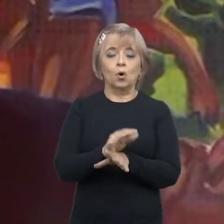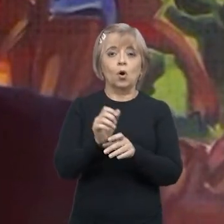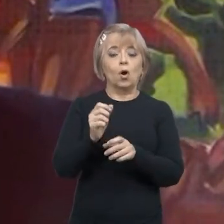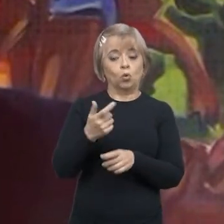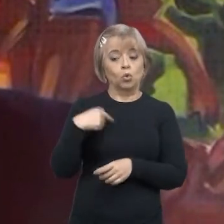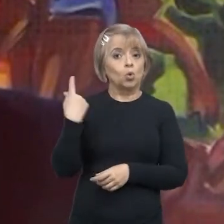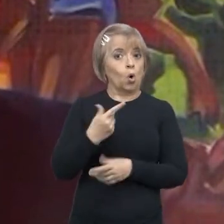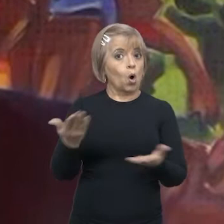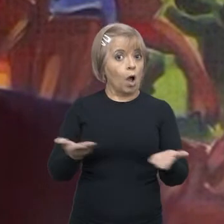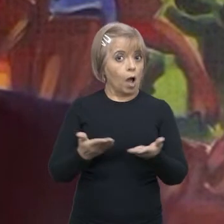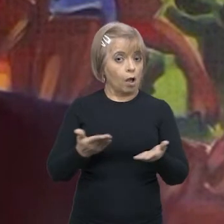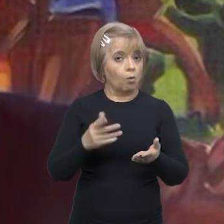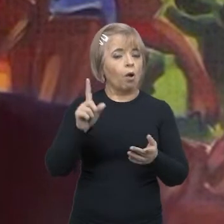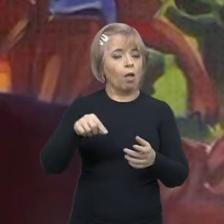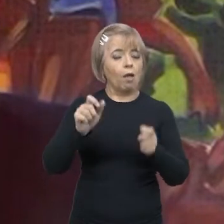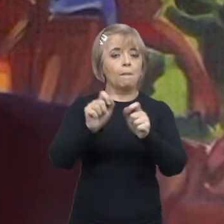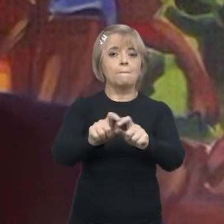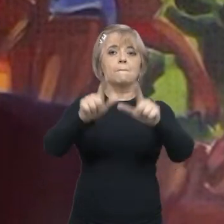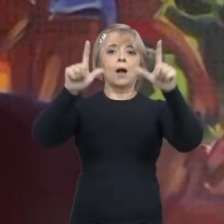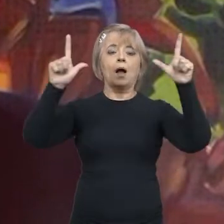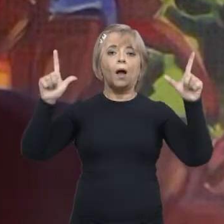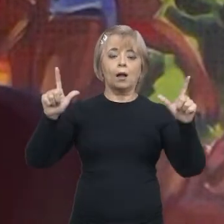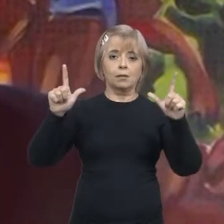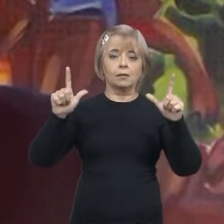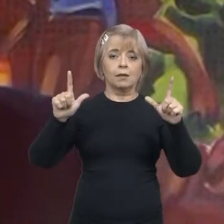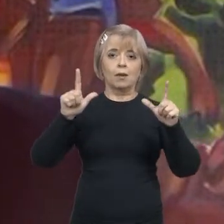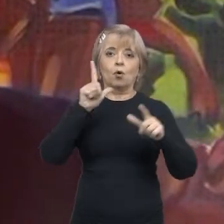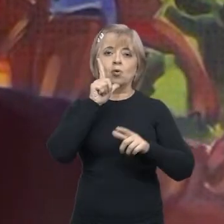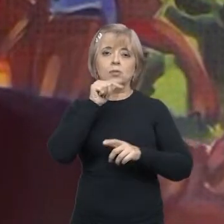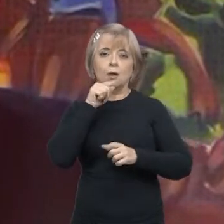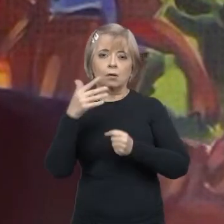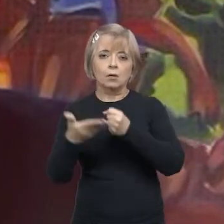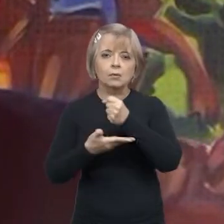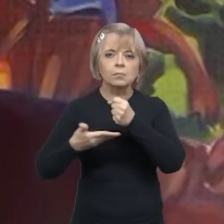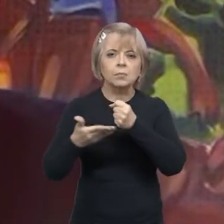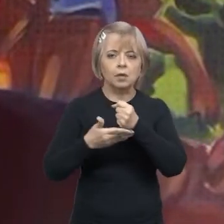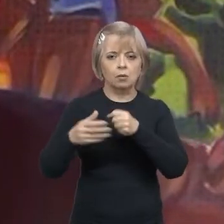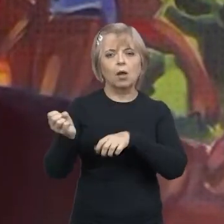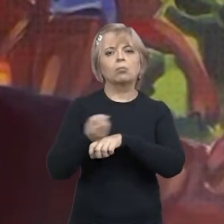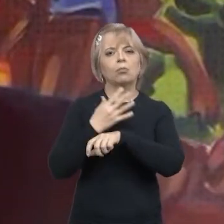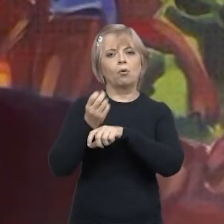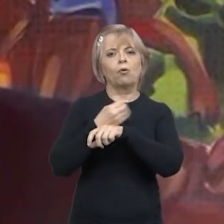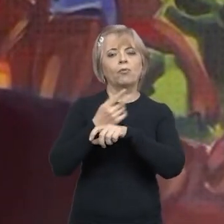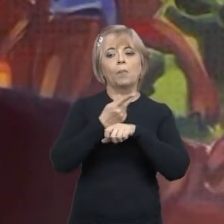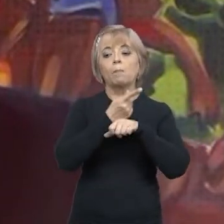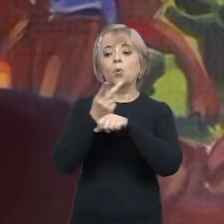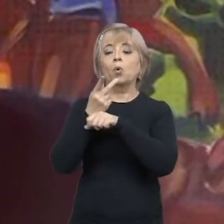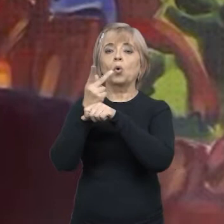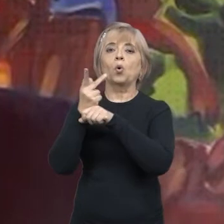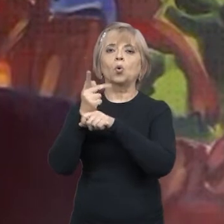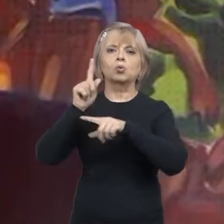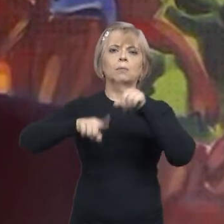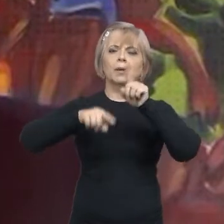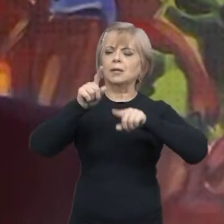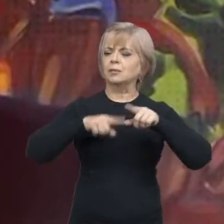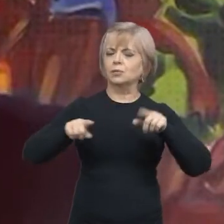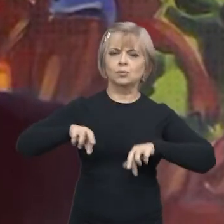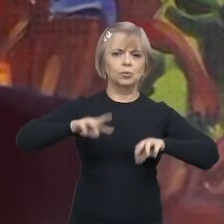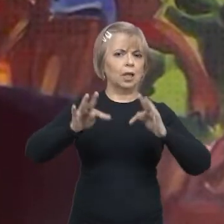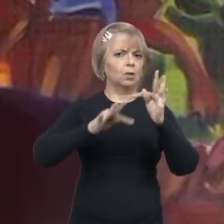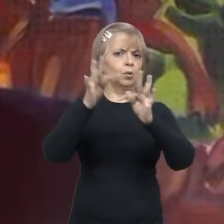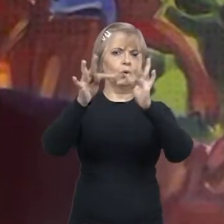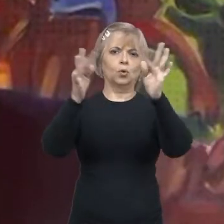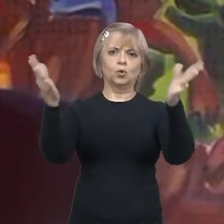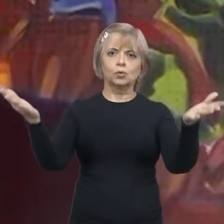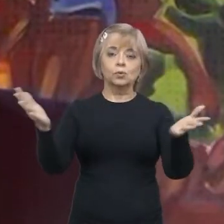básico, que é uma estratégia de atuação inovadora, que busca todo esse ferramental